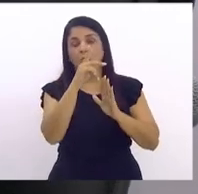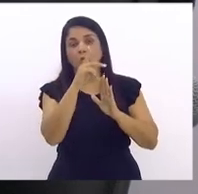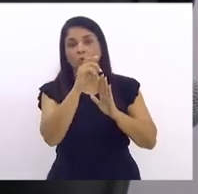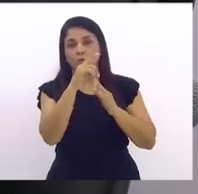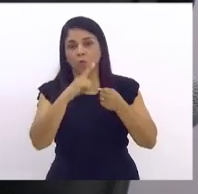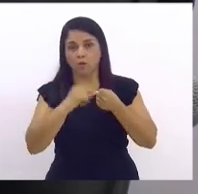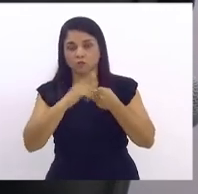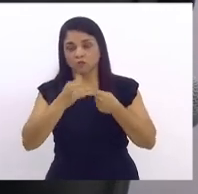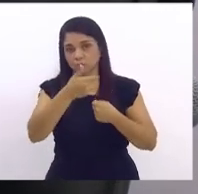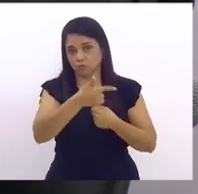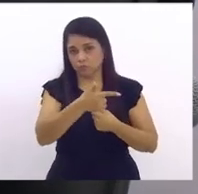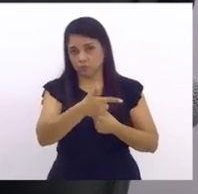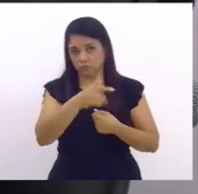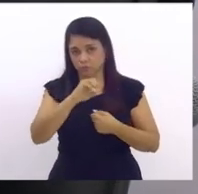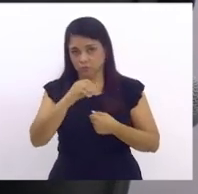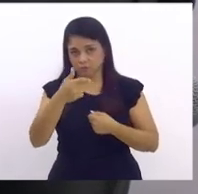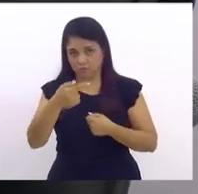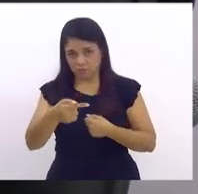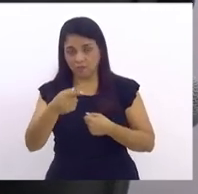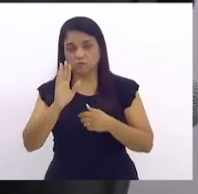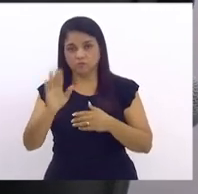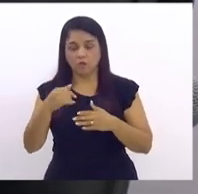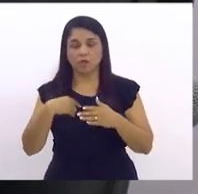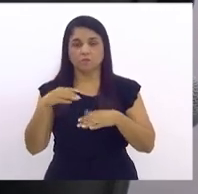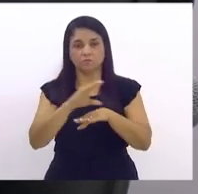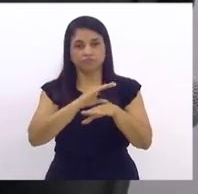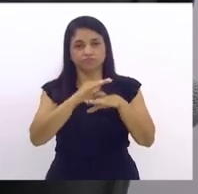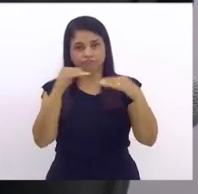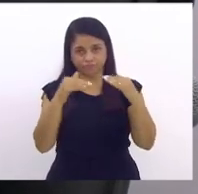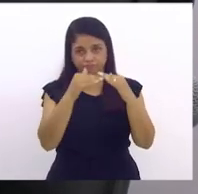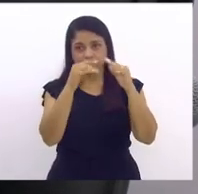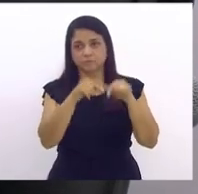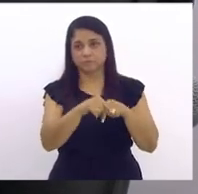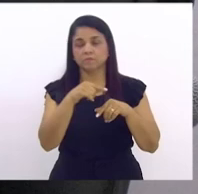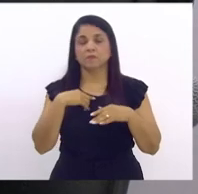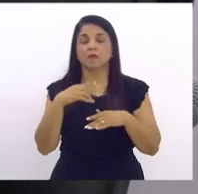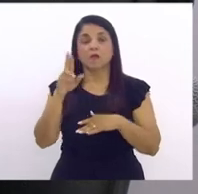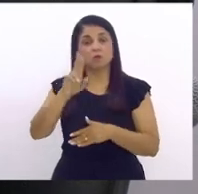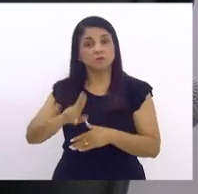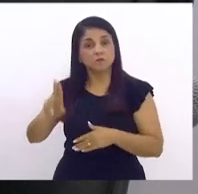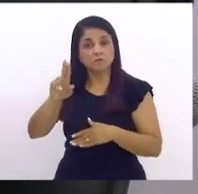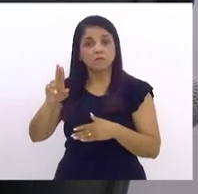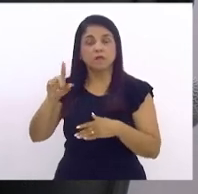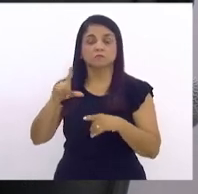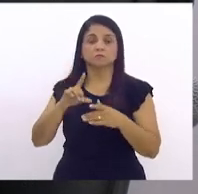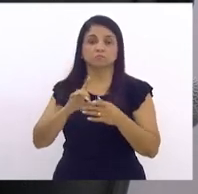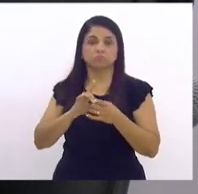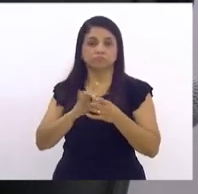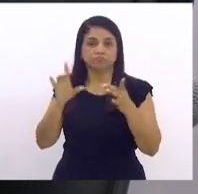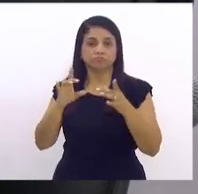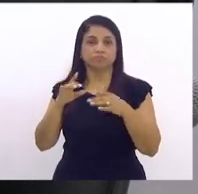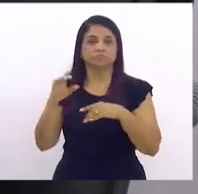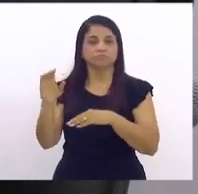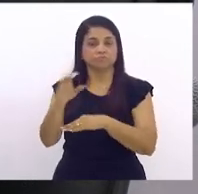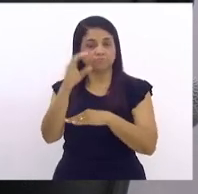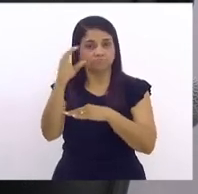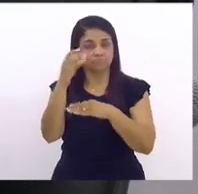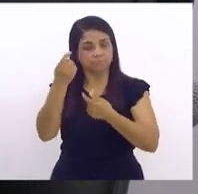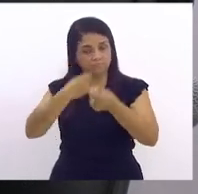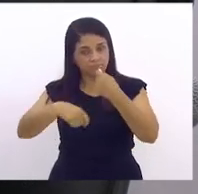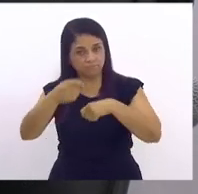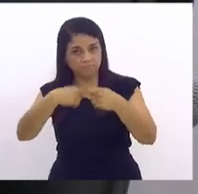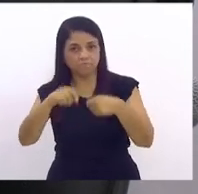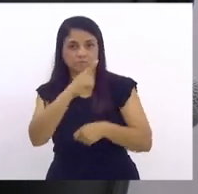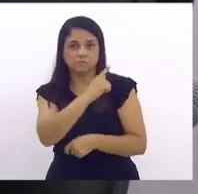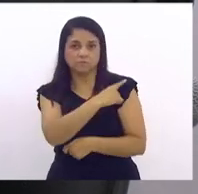só na sua vista para levar em consideração... As universidades gozam de autonomia didático-científica, administrativa e de